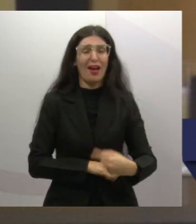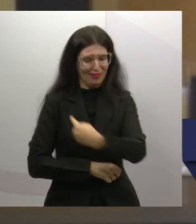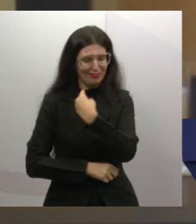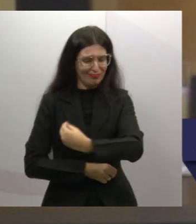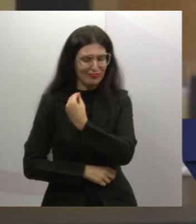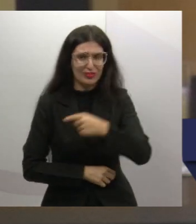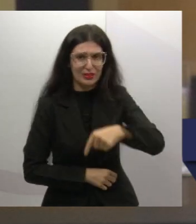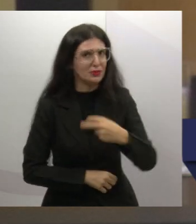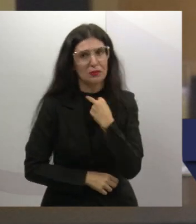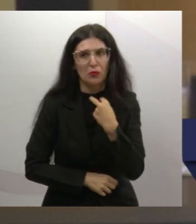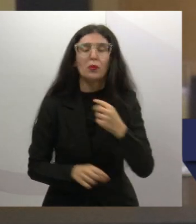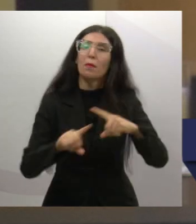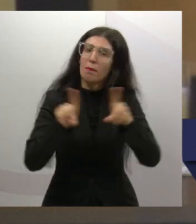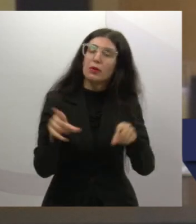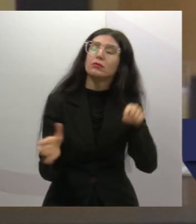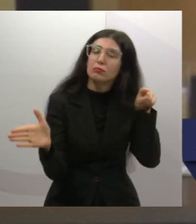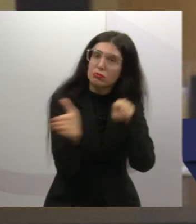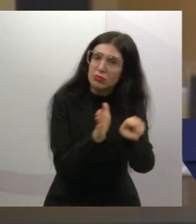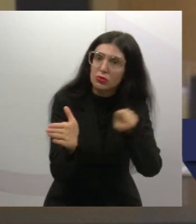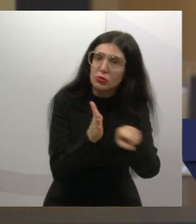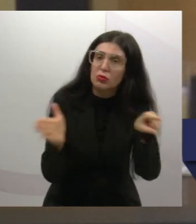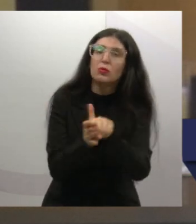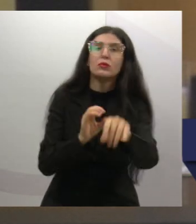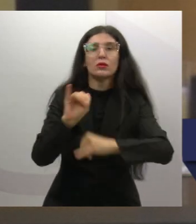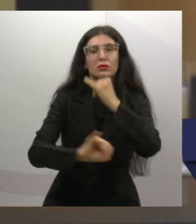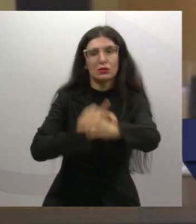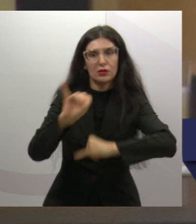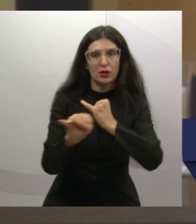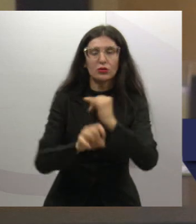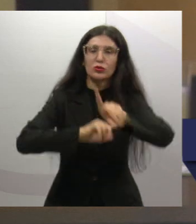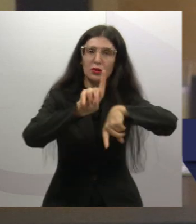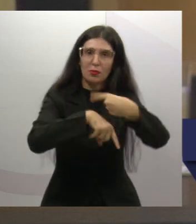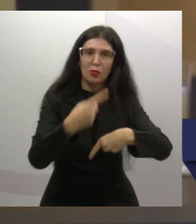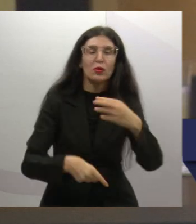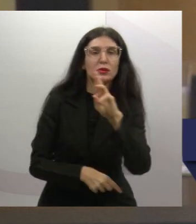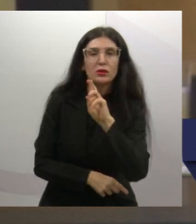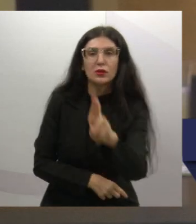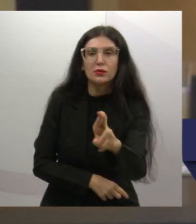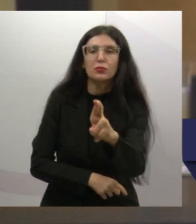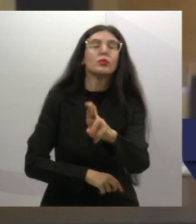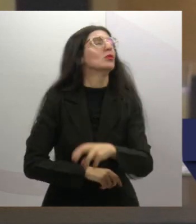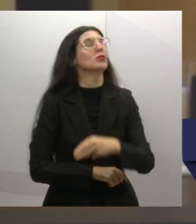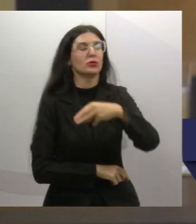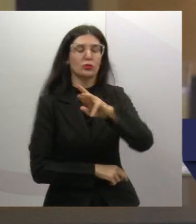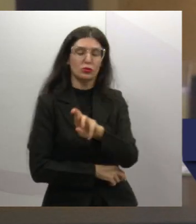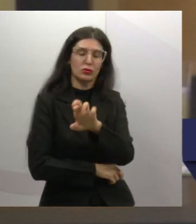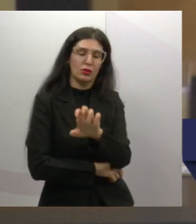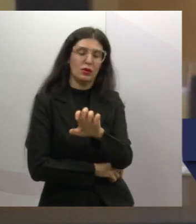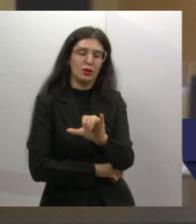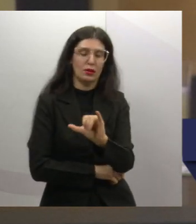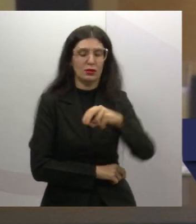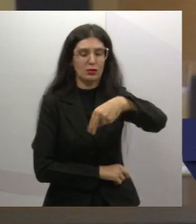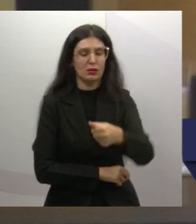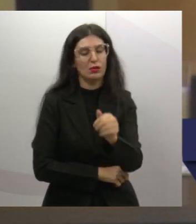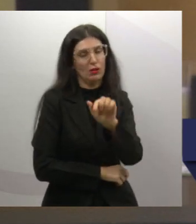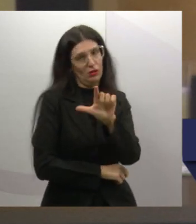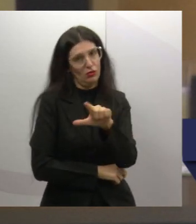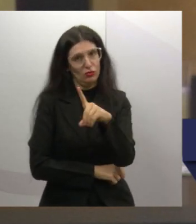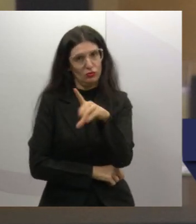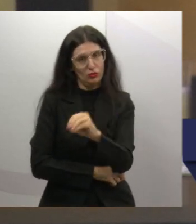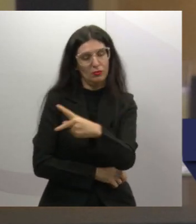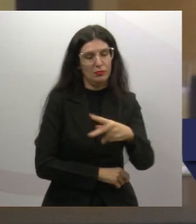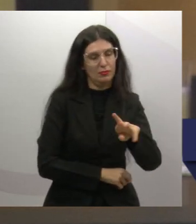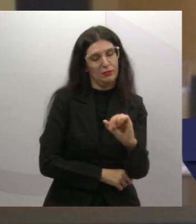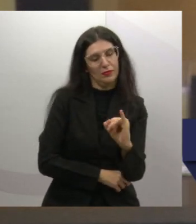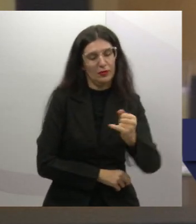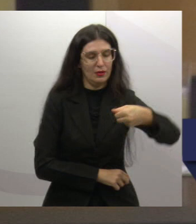suas perguntas, o seu questionamento, para que depois possa ser respondido pelo senhor Reinaldo Priante. Convido, então, o